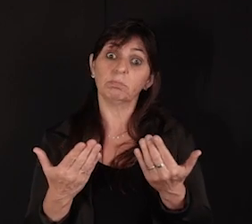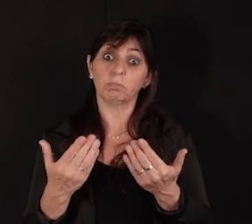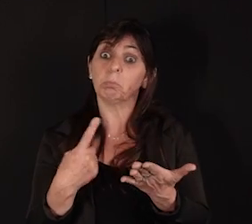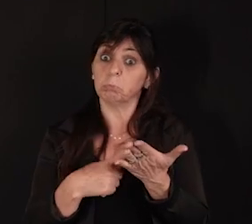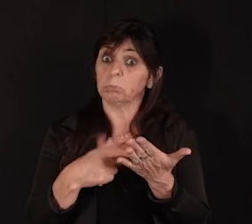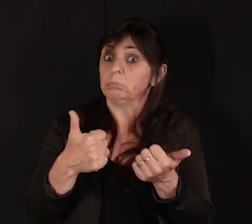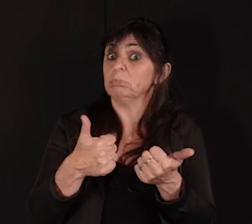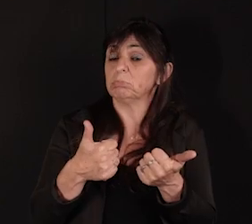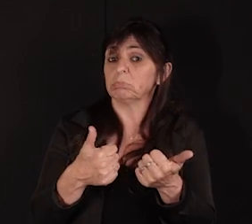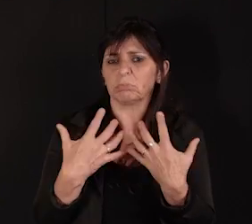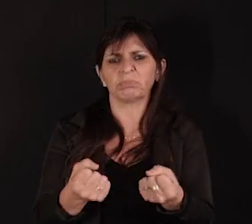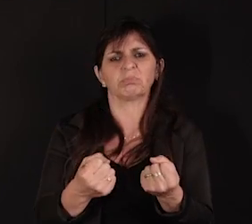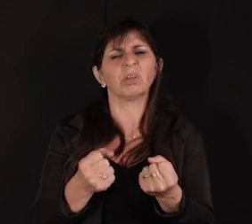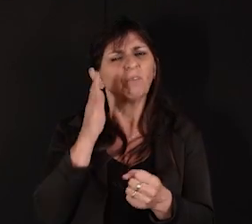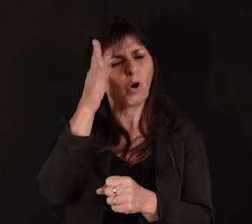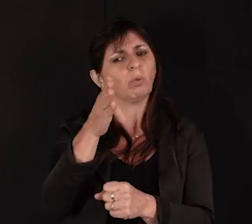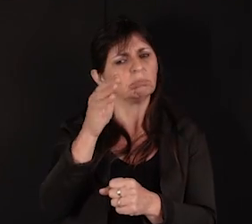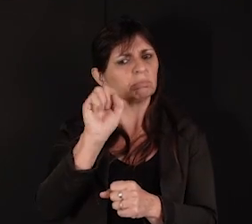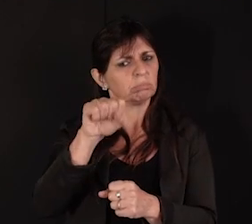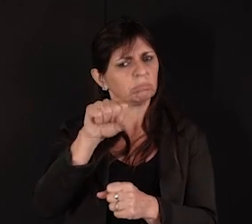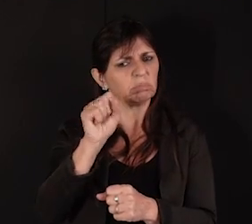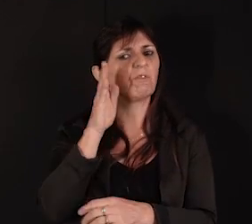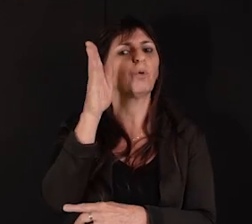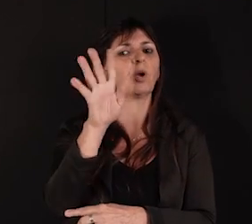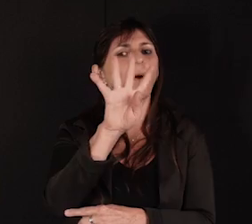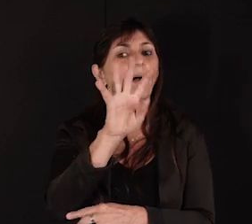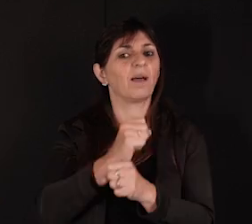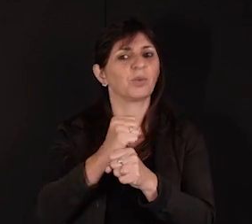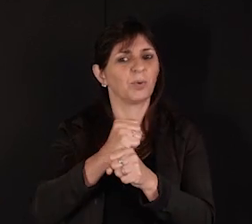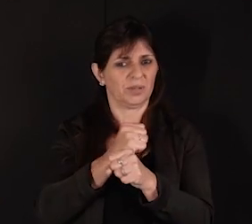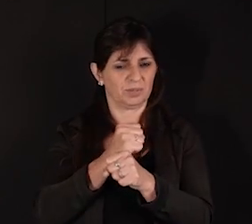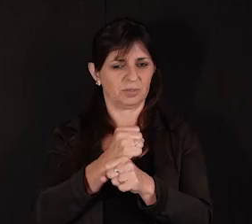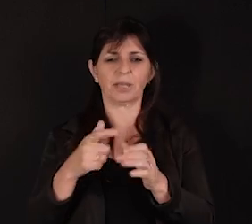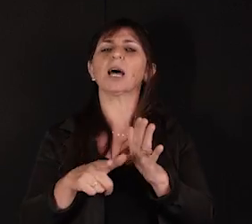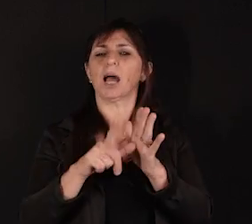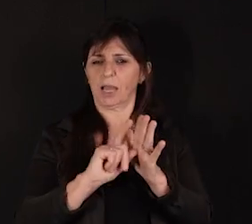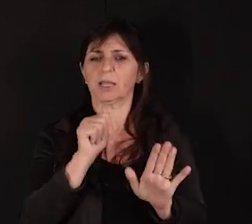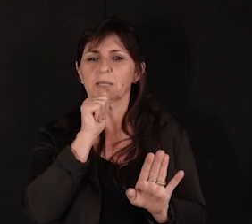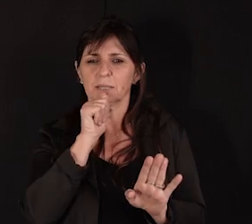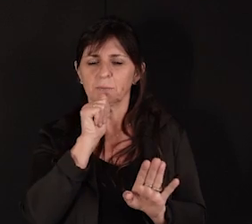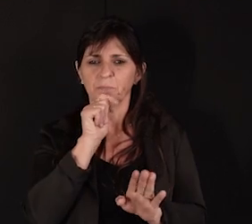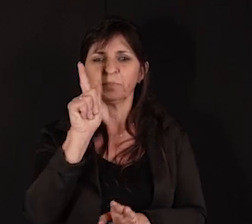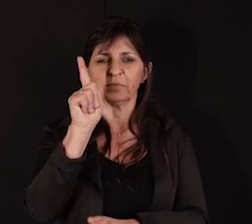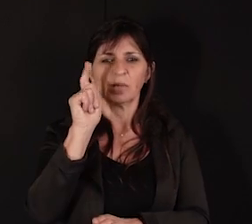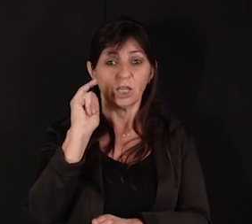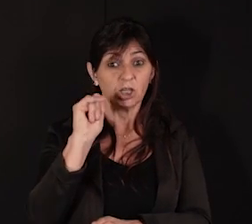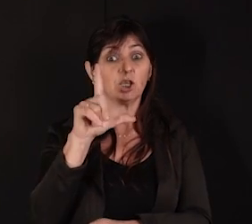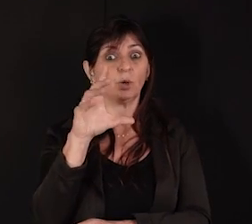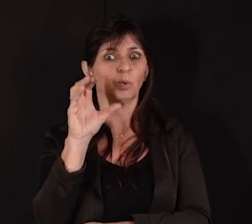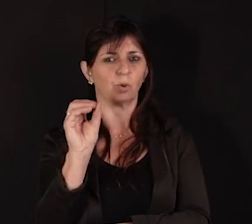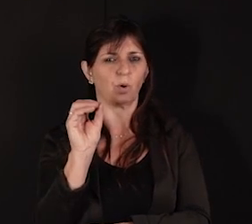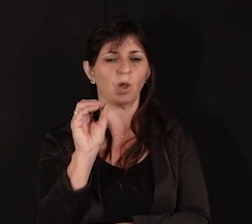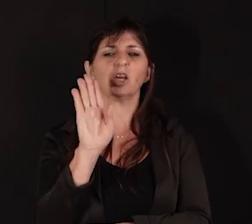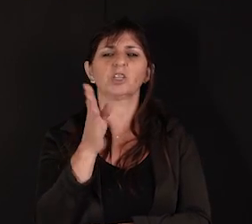acertar e vou para Maringá. E fui, fiquei 4 anos lá. Mas antes disso, o seu Gildo e o Chiquito, eles me